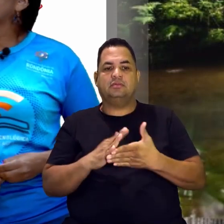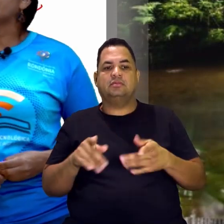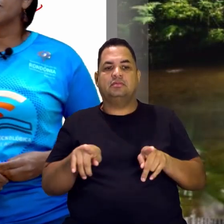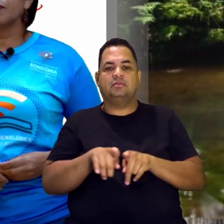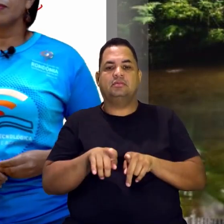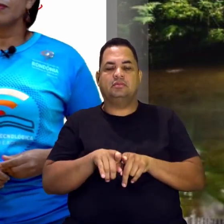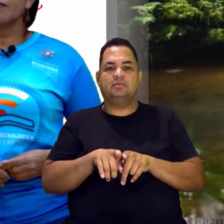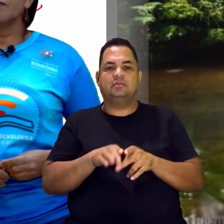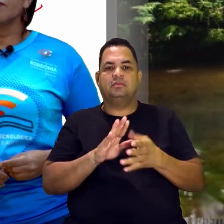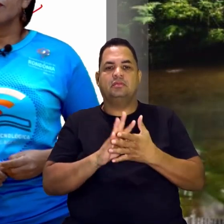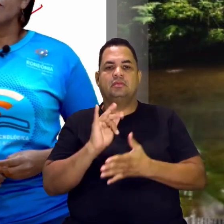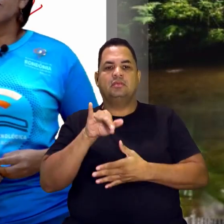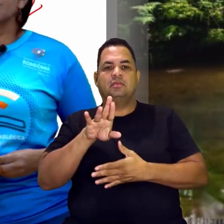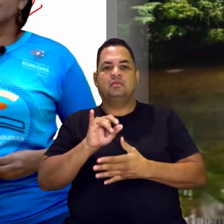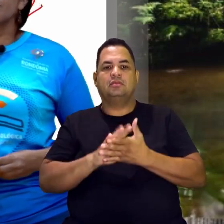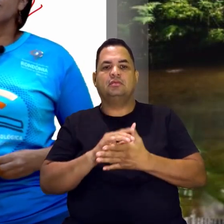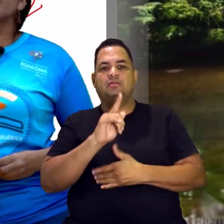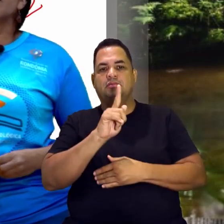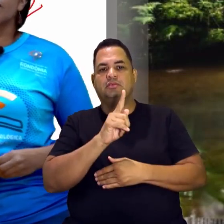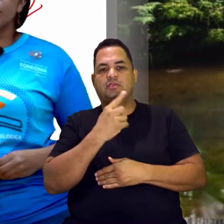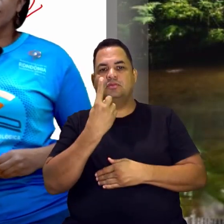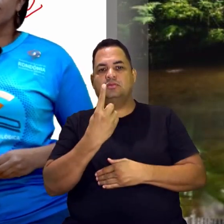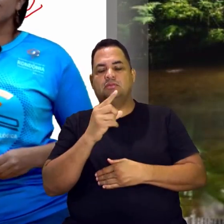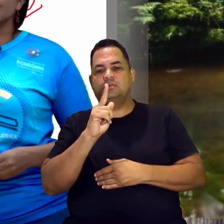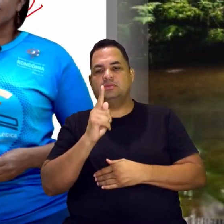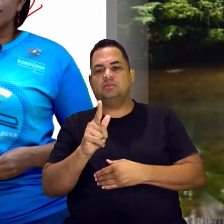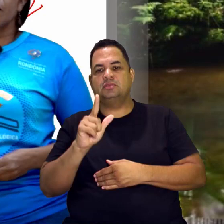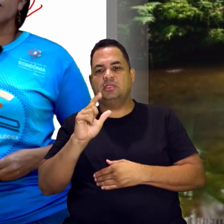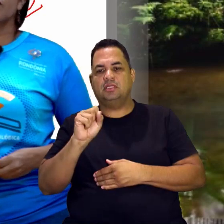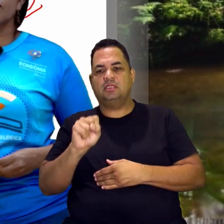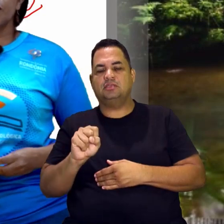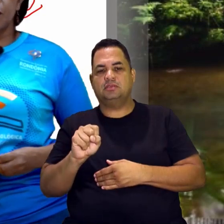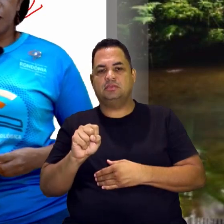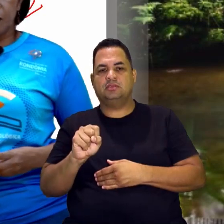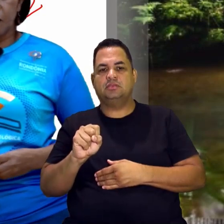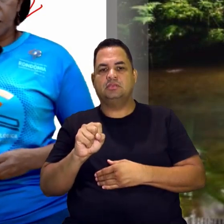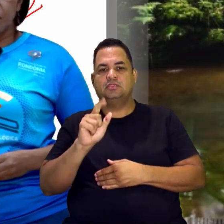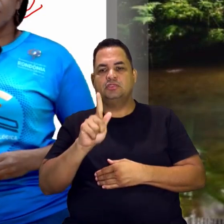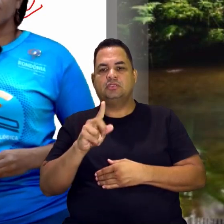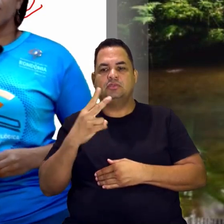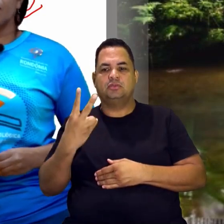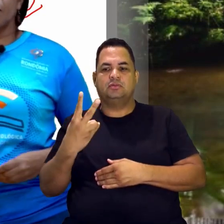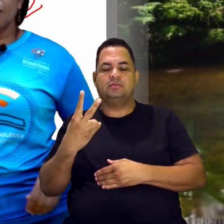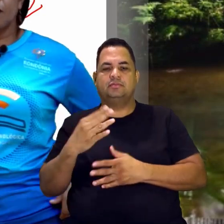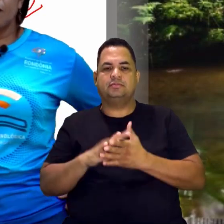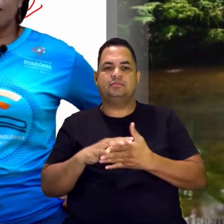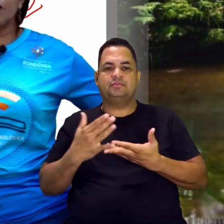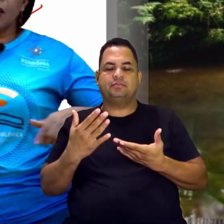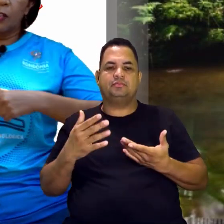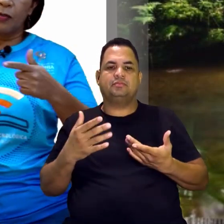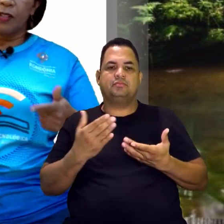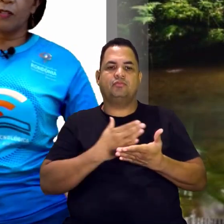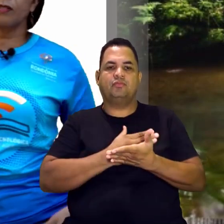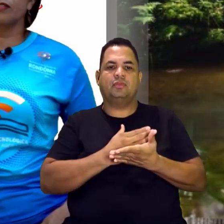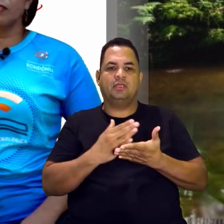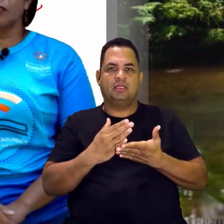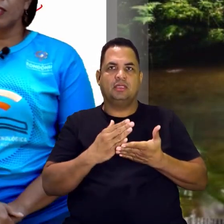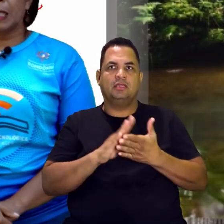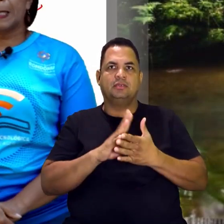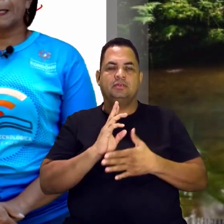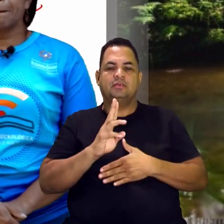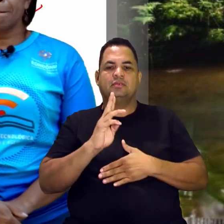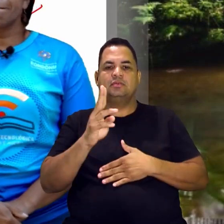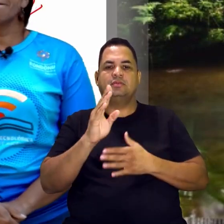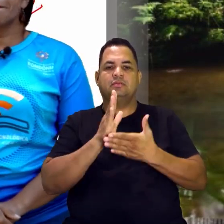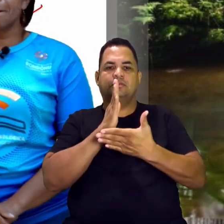também há aquela fase que tem G1, fase S, fase G2, e aí sim começa os